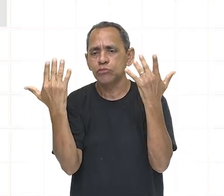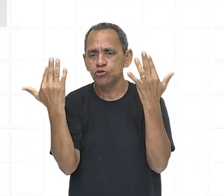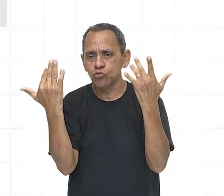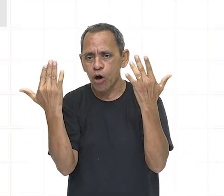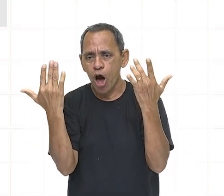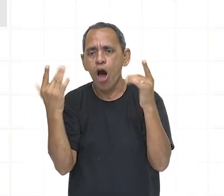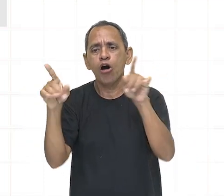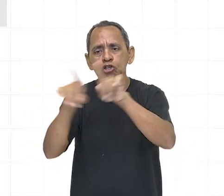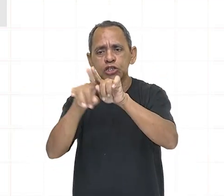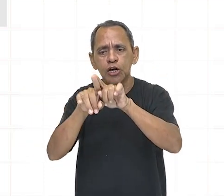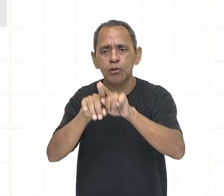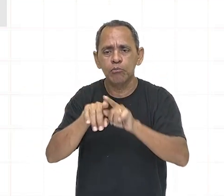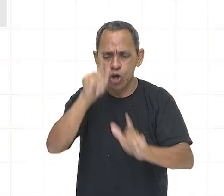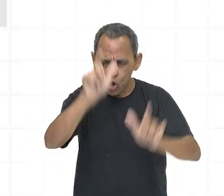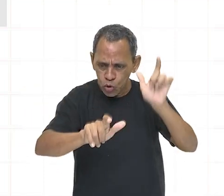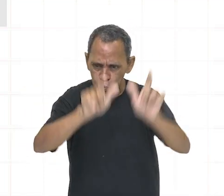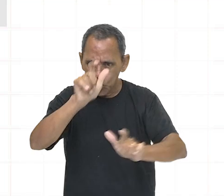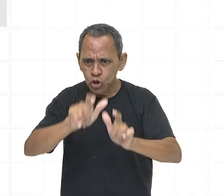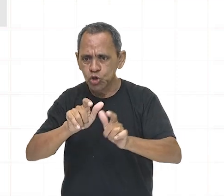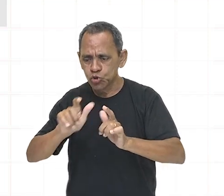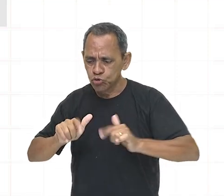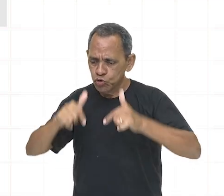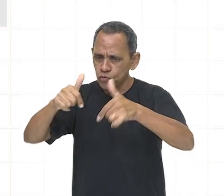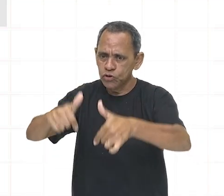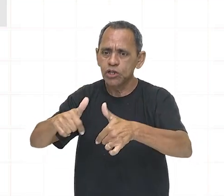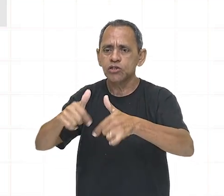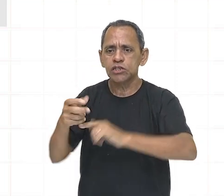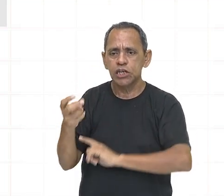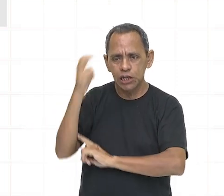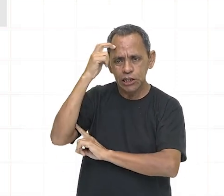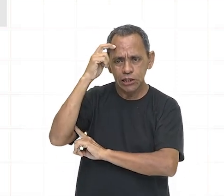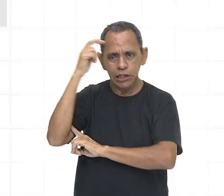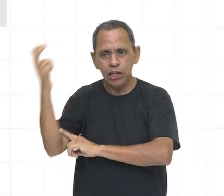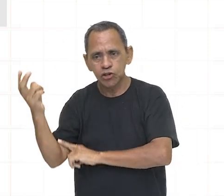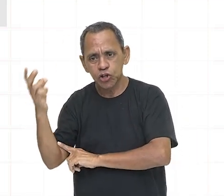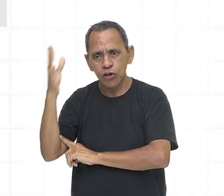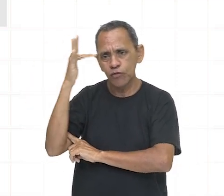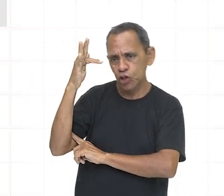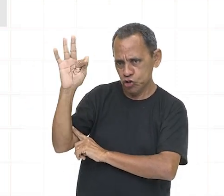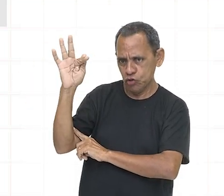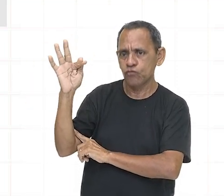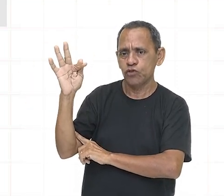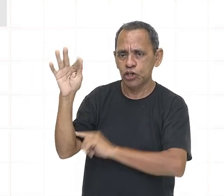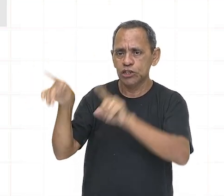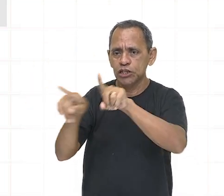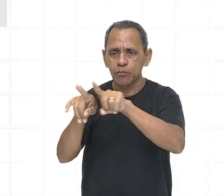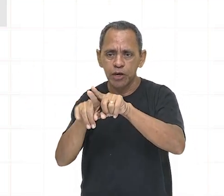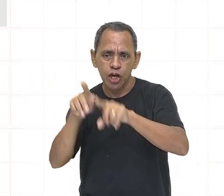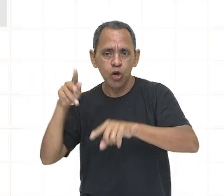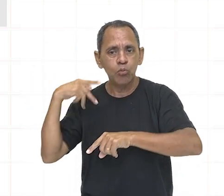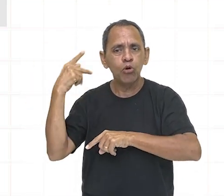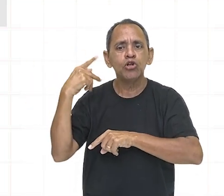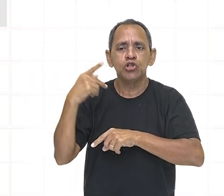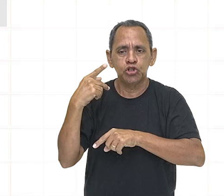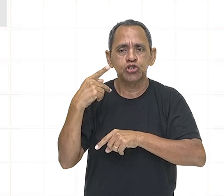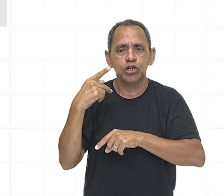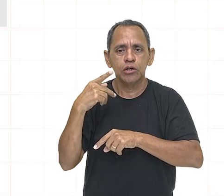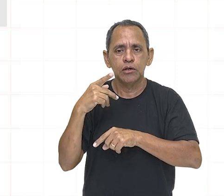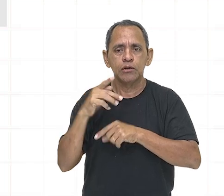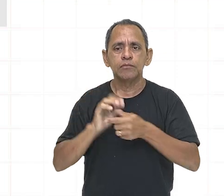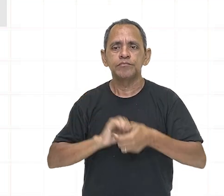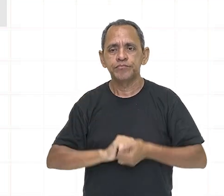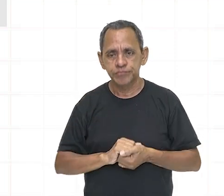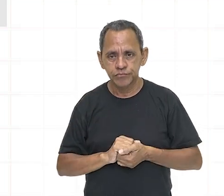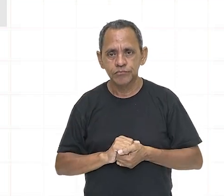baixas. E as atividades intelectuais aí já vinha com a parte da filosofia e da política, que eram mais para